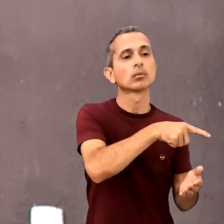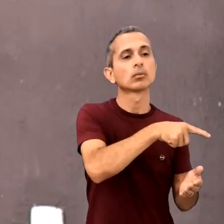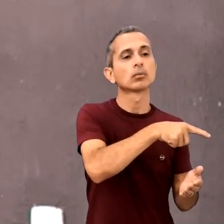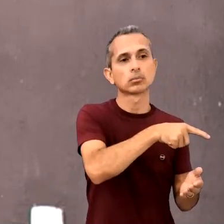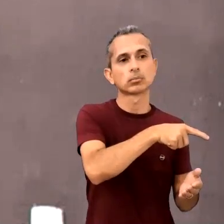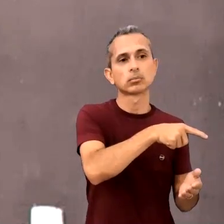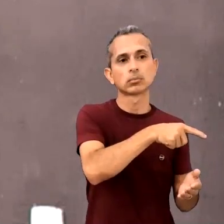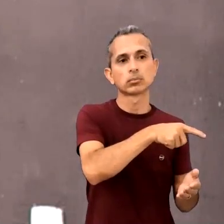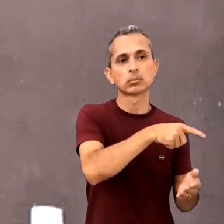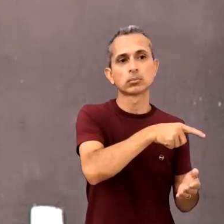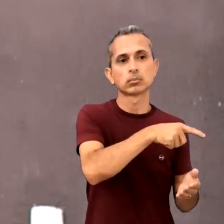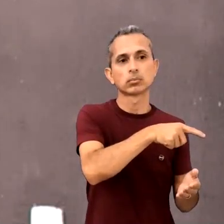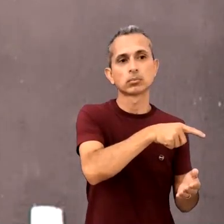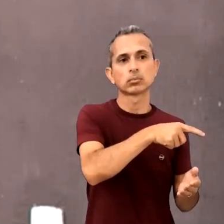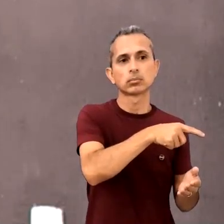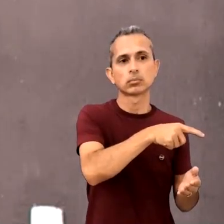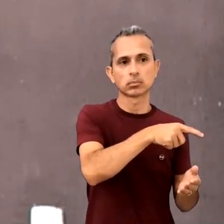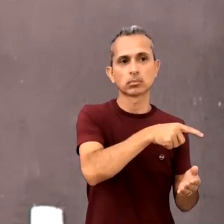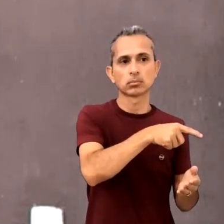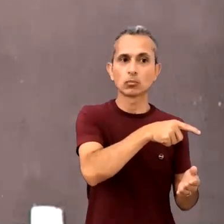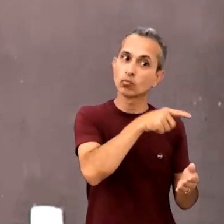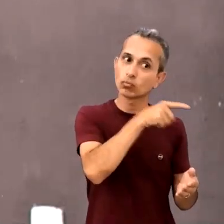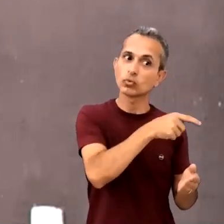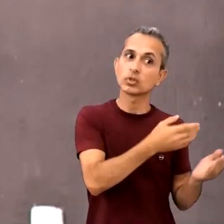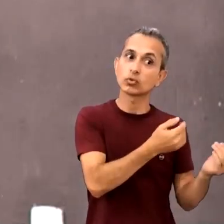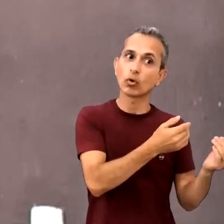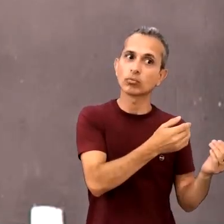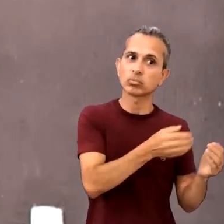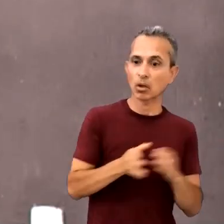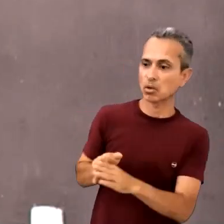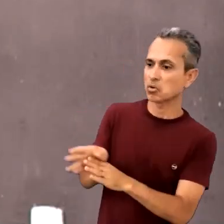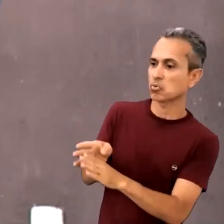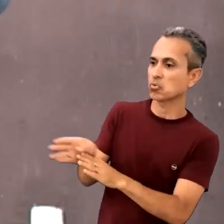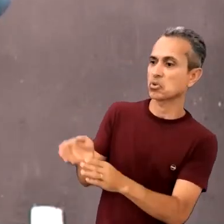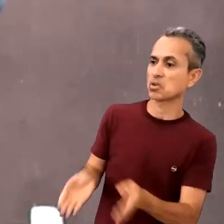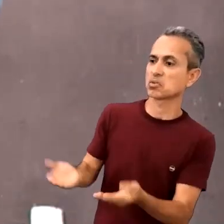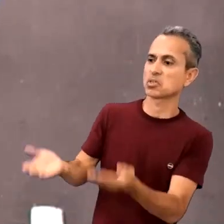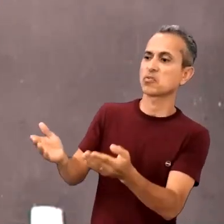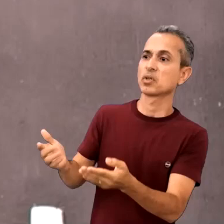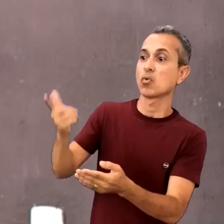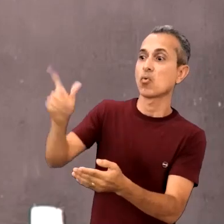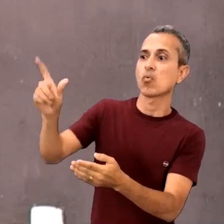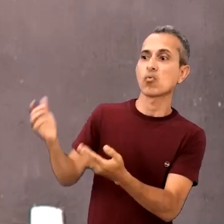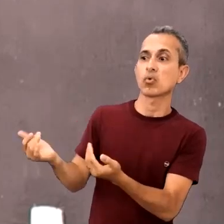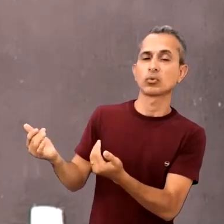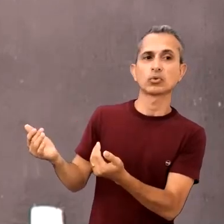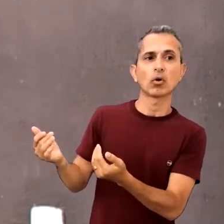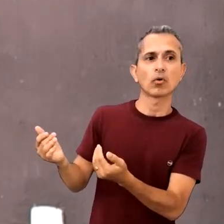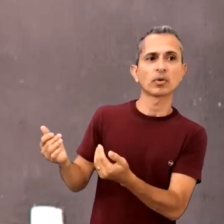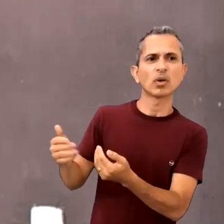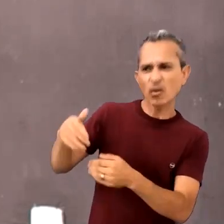vai lidar com a desgraceira que vem na sequência é aqui, ó.